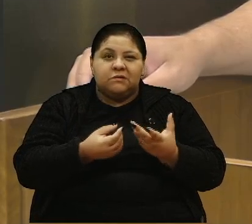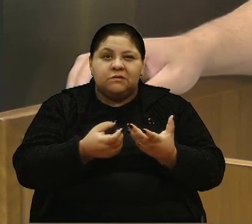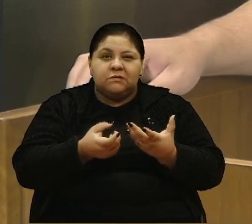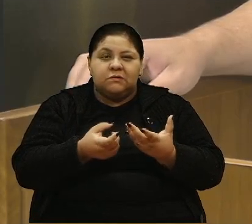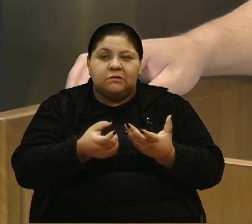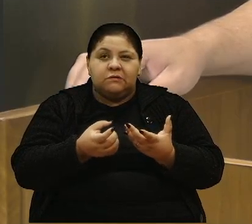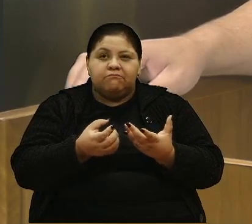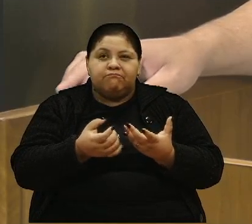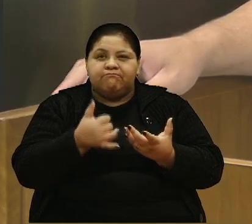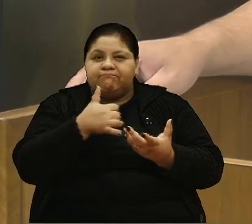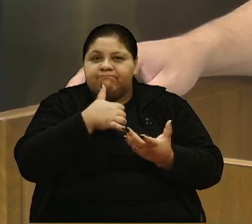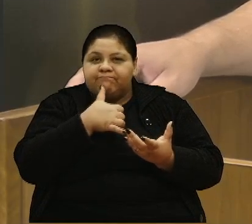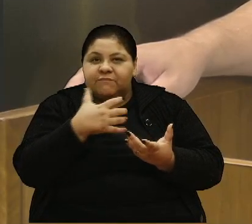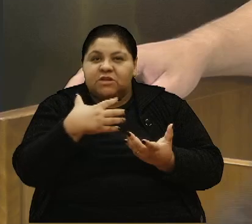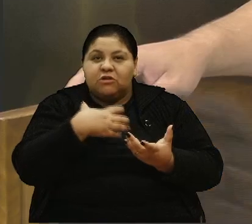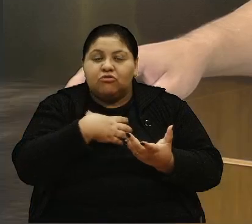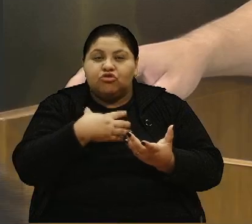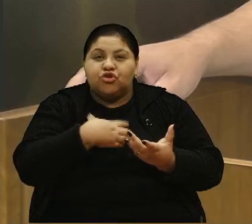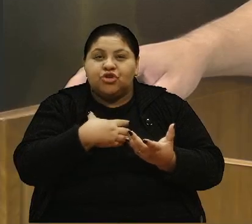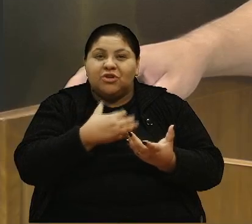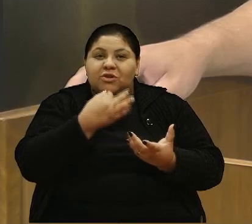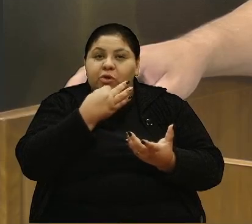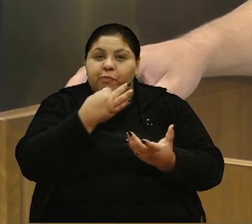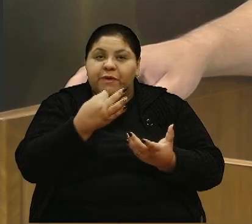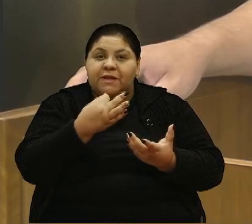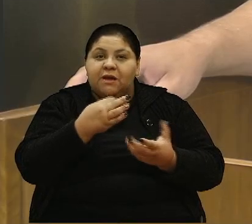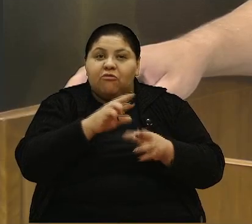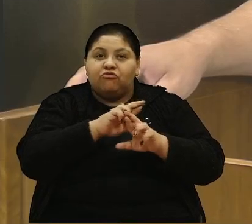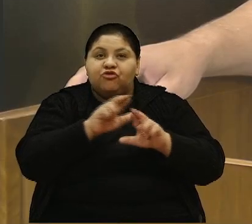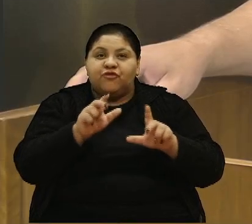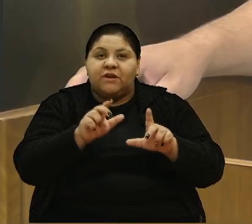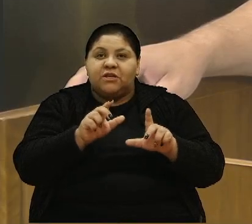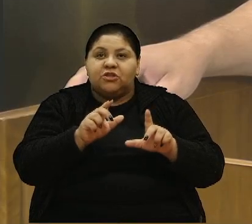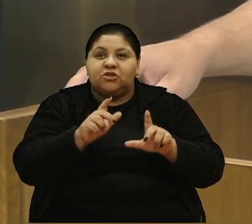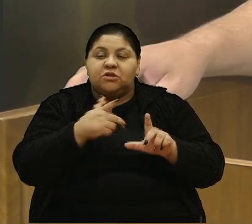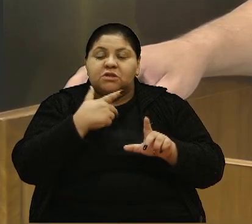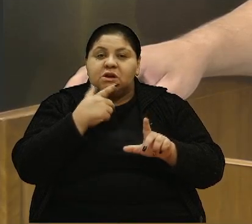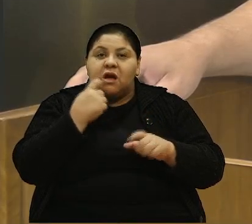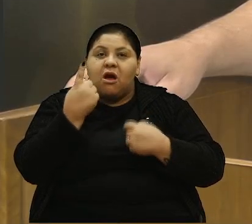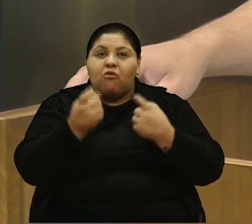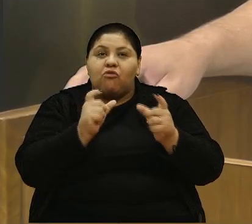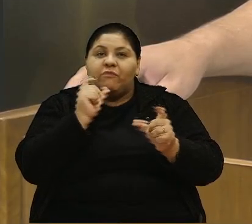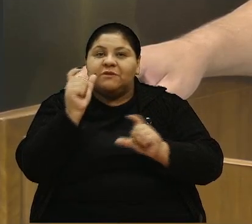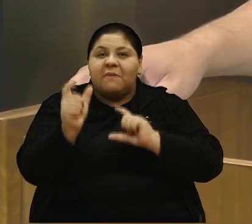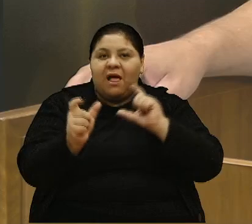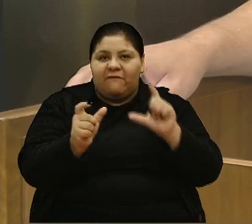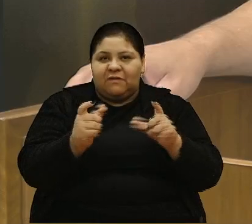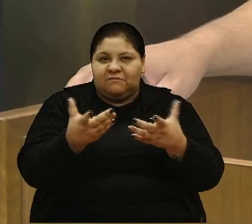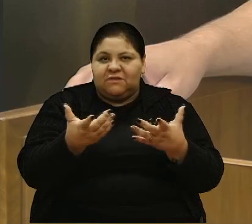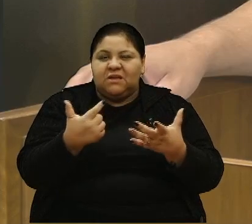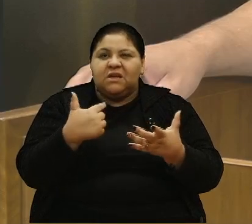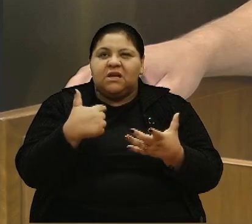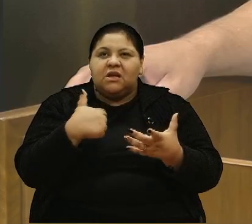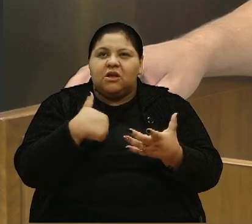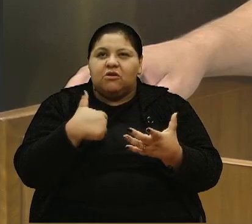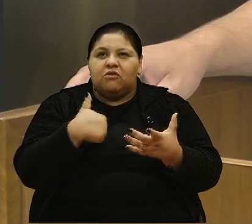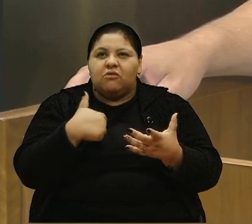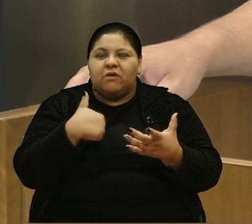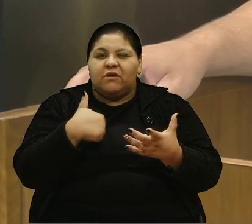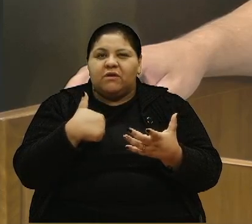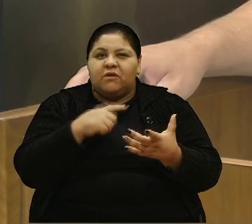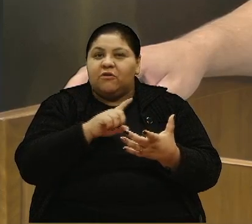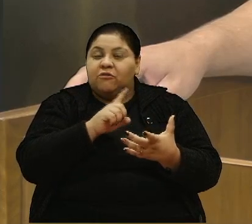angustiado é a forma de oposição, algumas palavras. E eu acho, no mínimo, vou usar aqui o termo